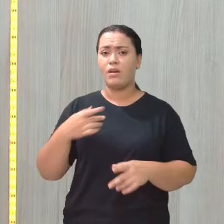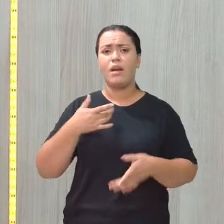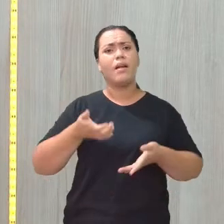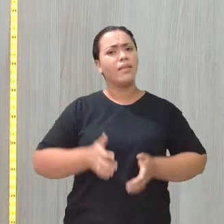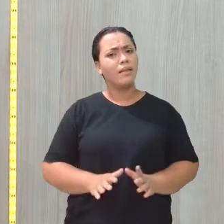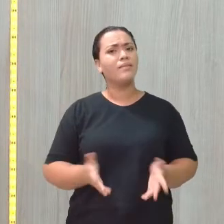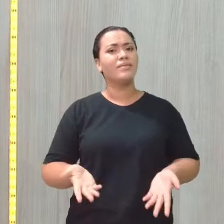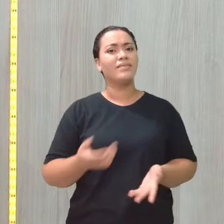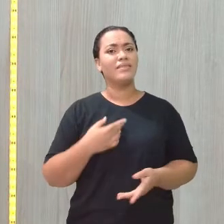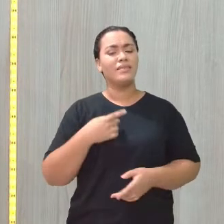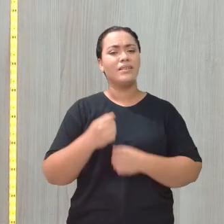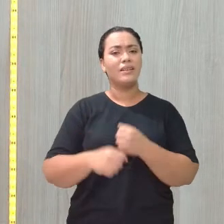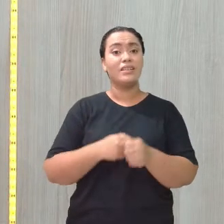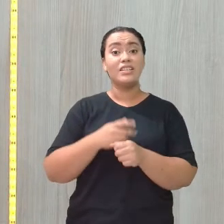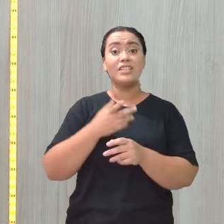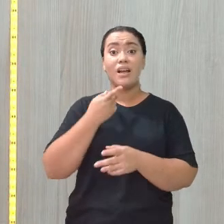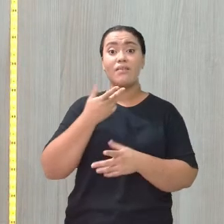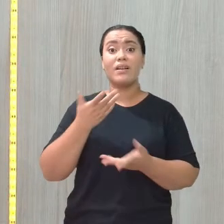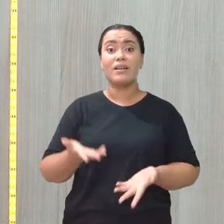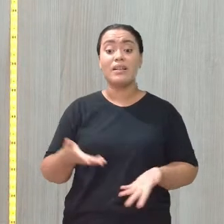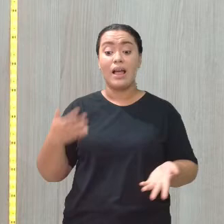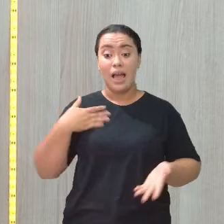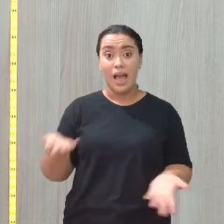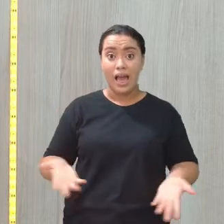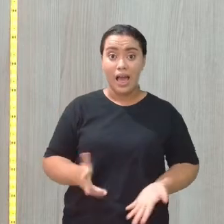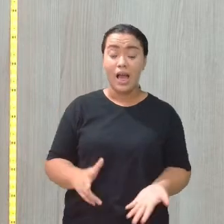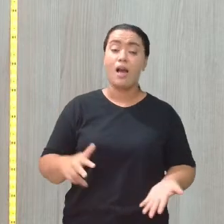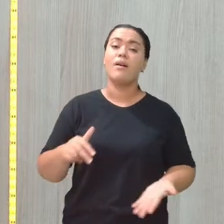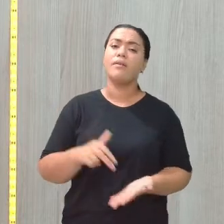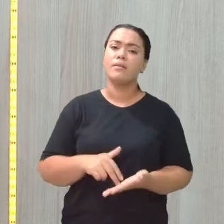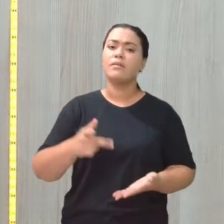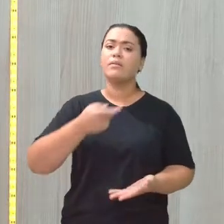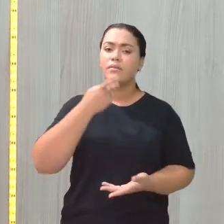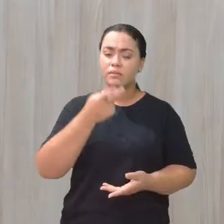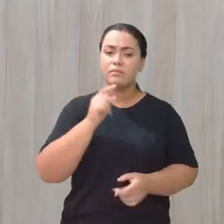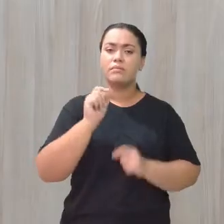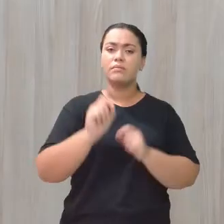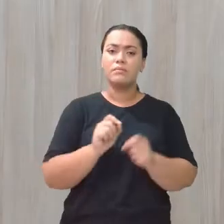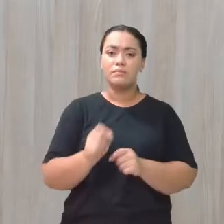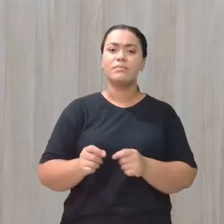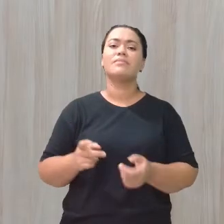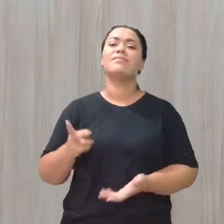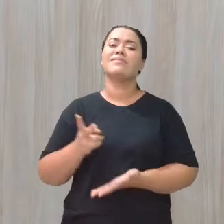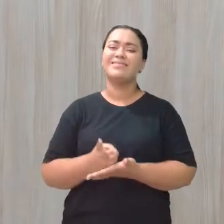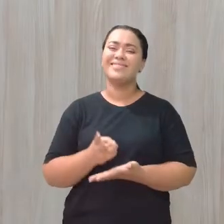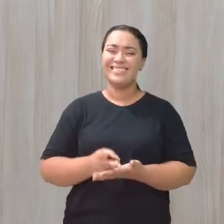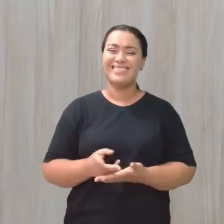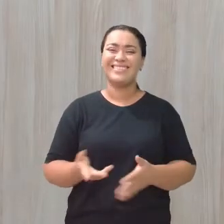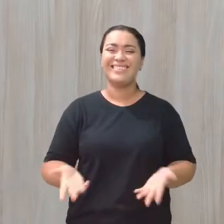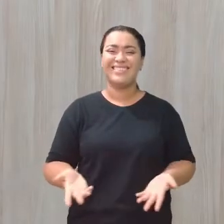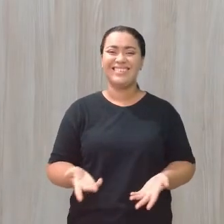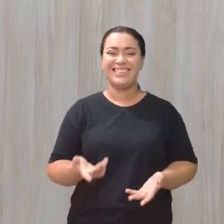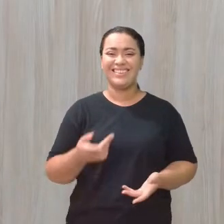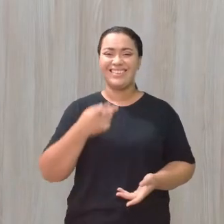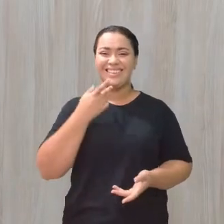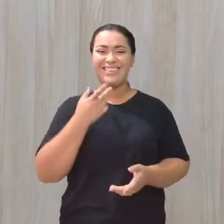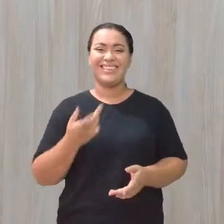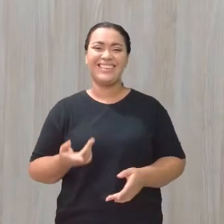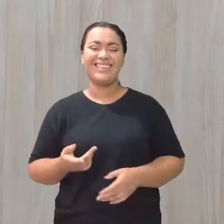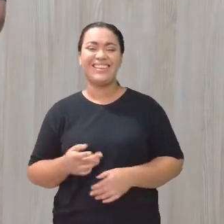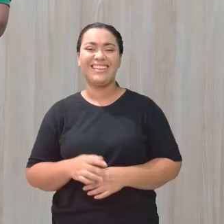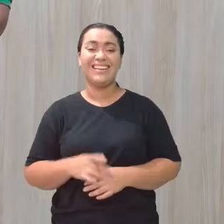ano que eu nasci já estávamos falando já disso. E eu estou falando. aqui agora falando. Olha aí, uma menina falando, né? Não faz conta,